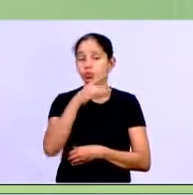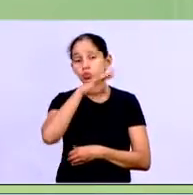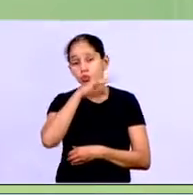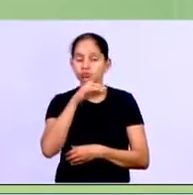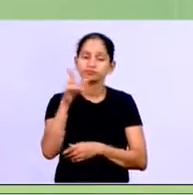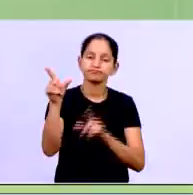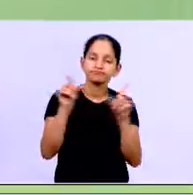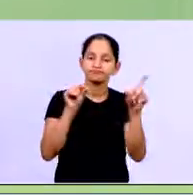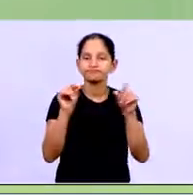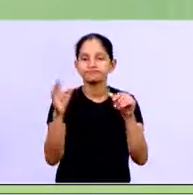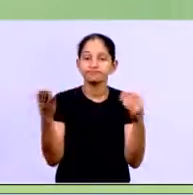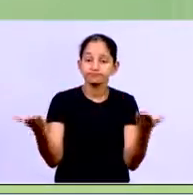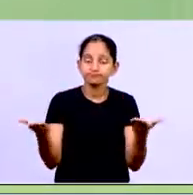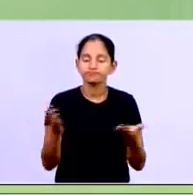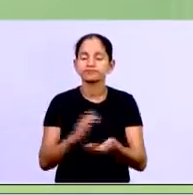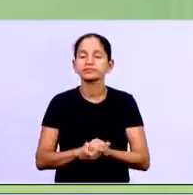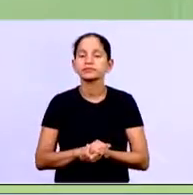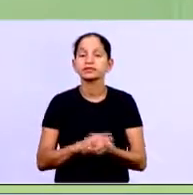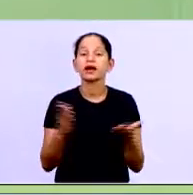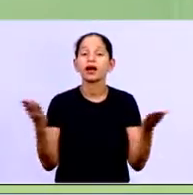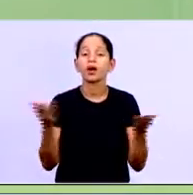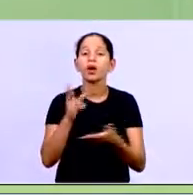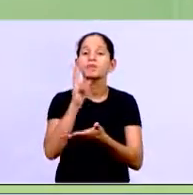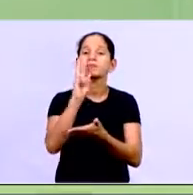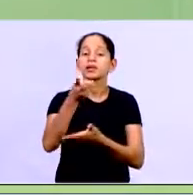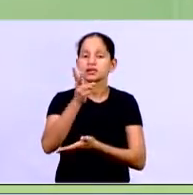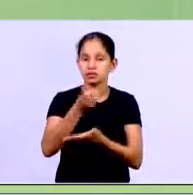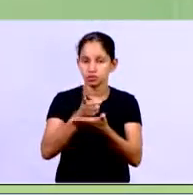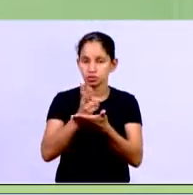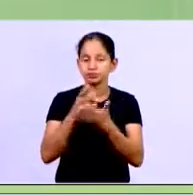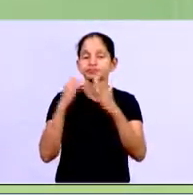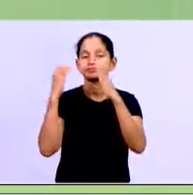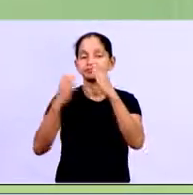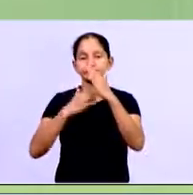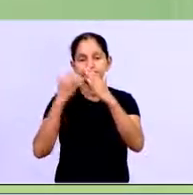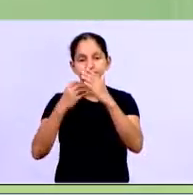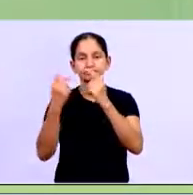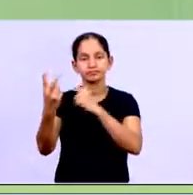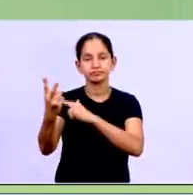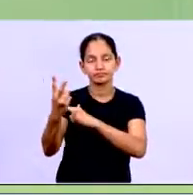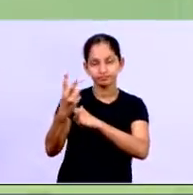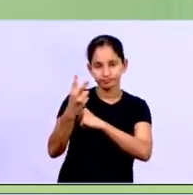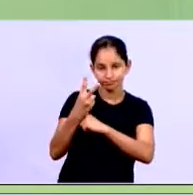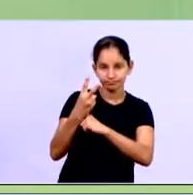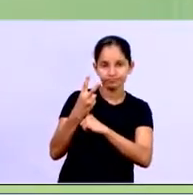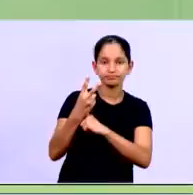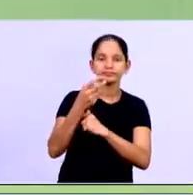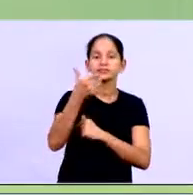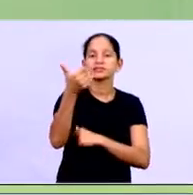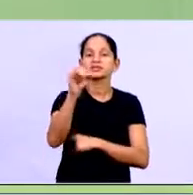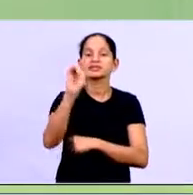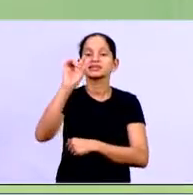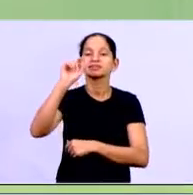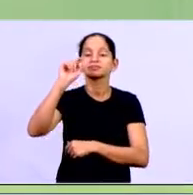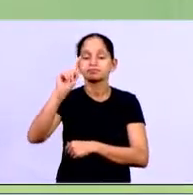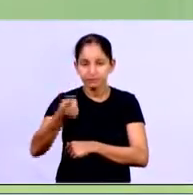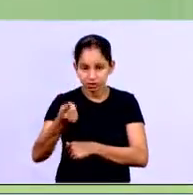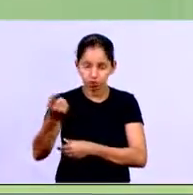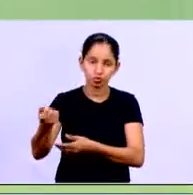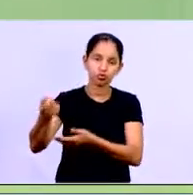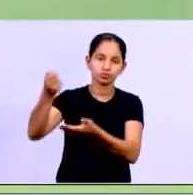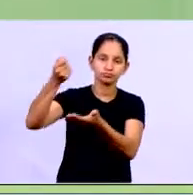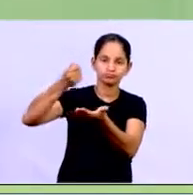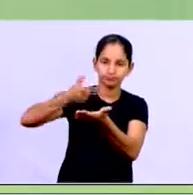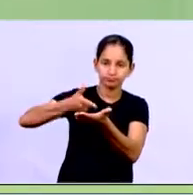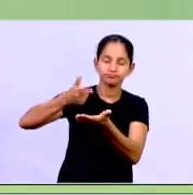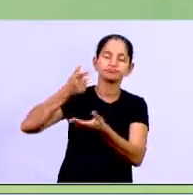vantajoso? Então, o mesmo exemplo, a empresa pegou 10 mil reais, ok? O banco vai entregar no Atos, os juros